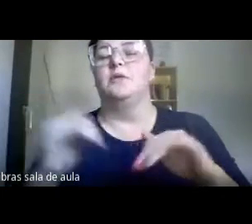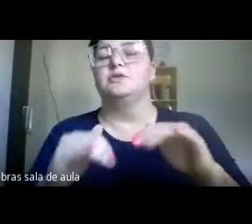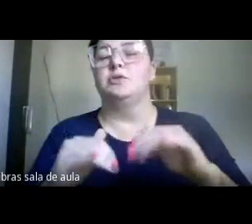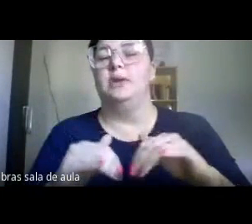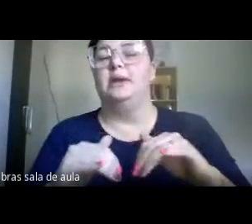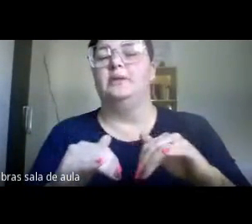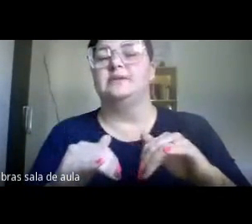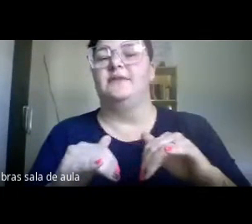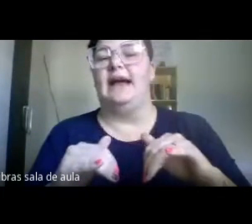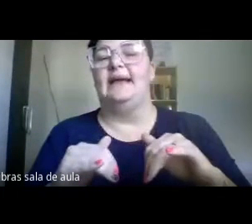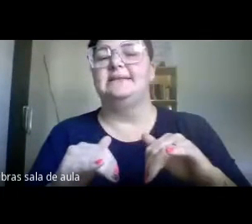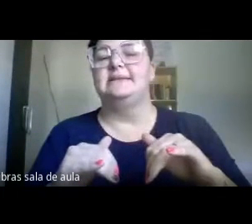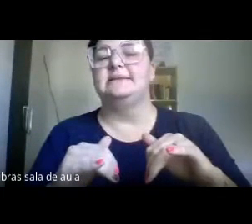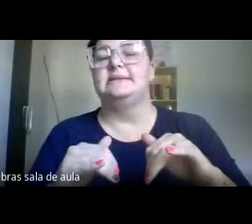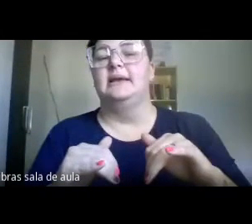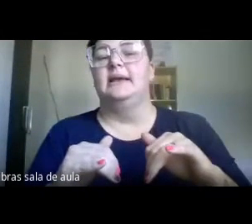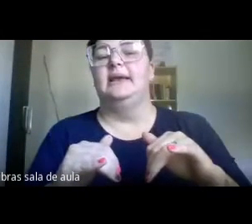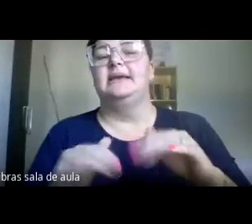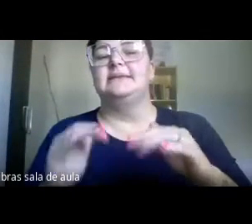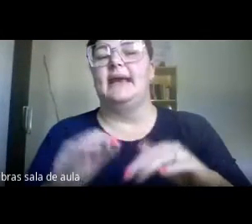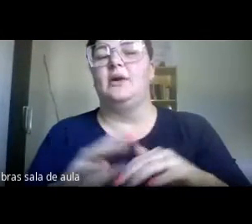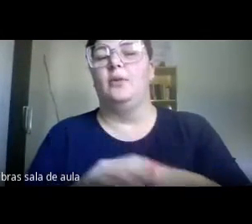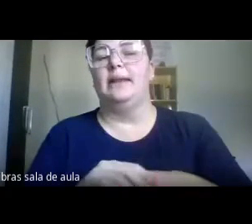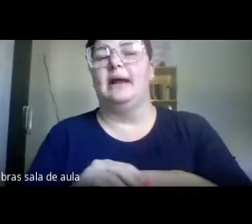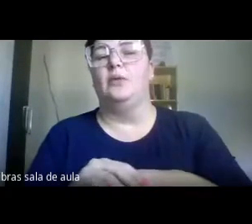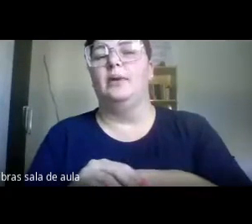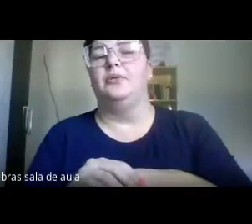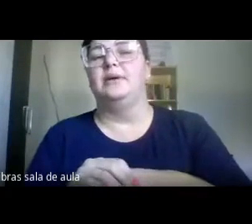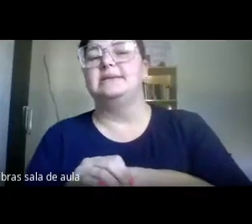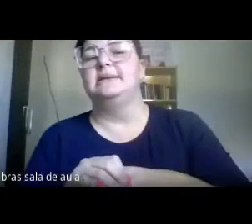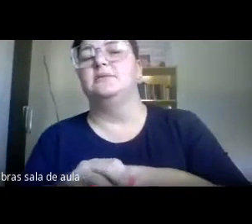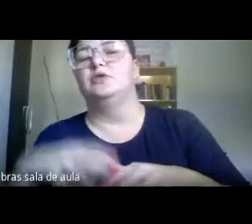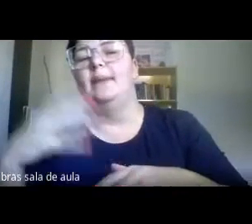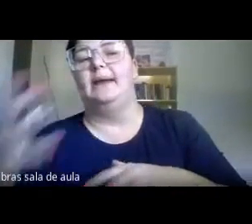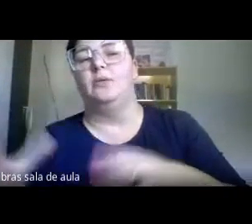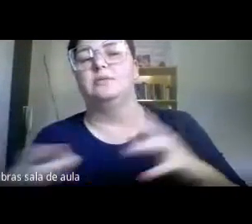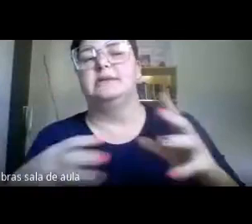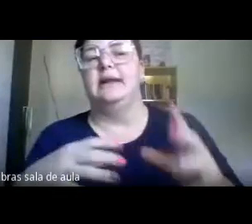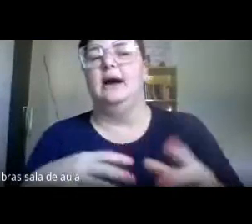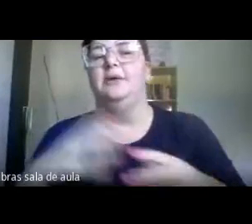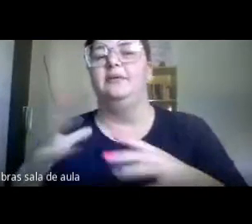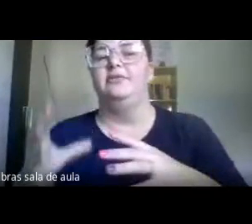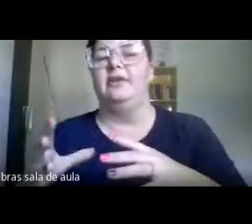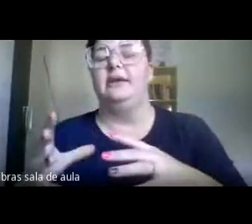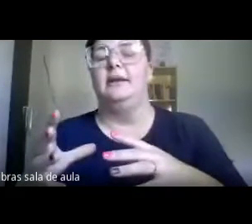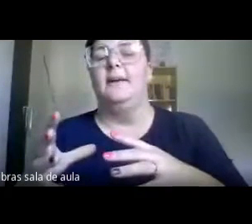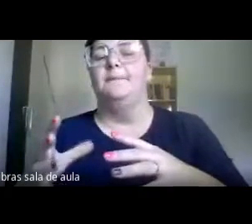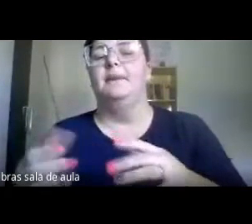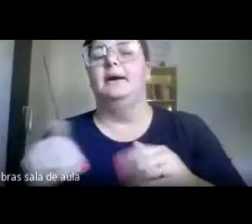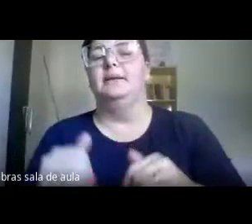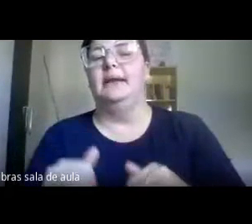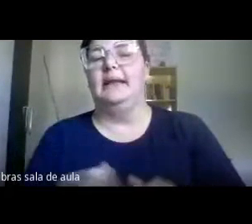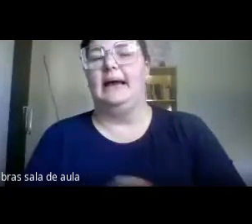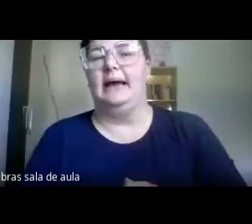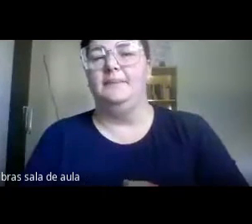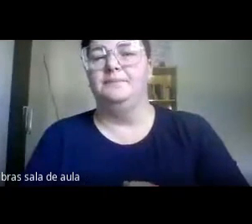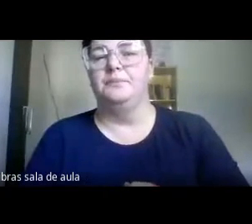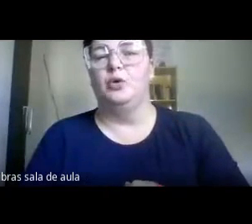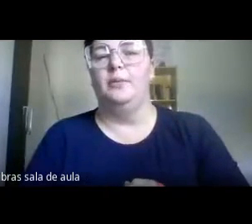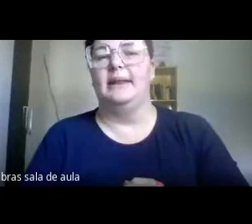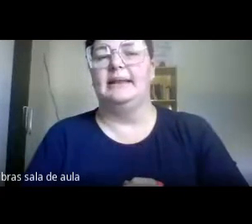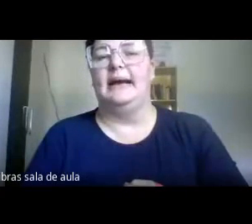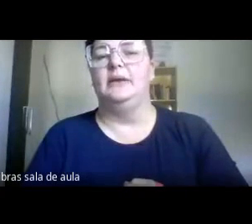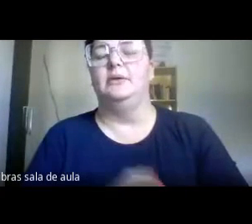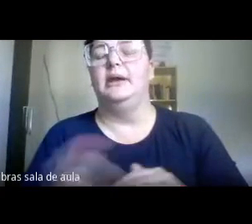vão construindo as frases e quiserem comentar alguma coisa, se não souberem algum sinal, enfim, mandem lá